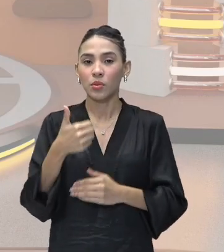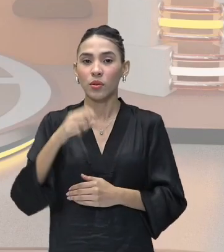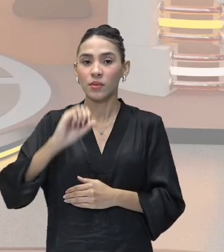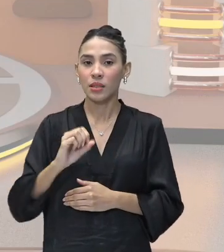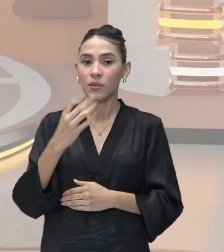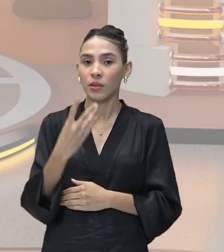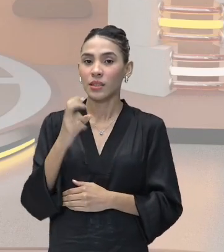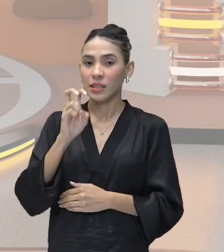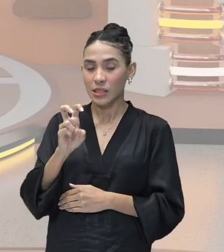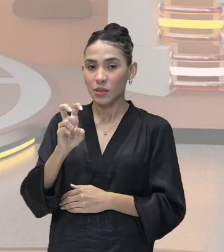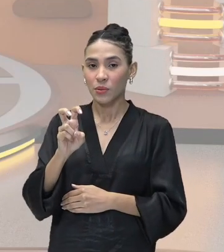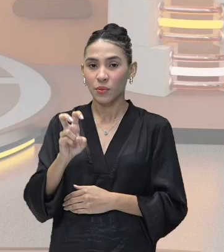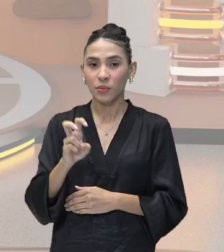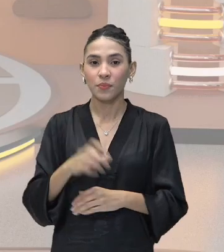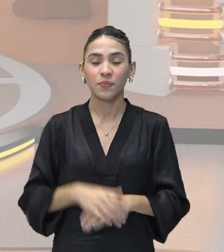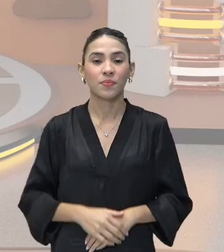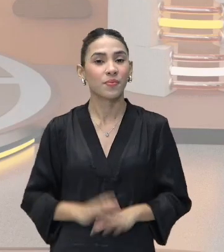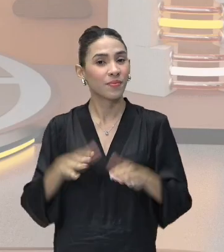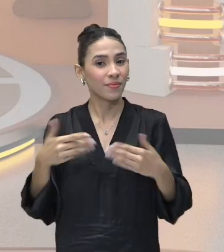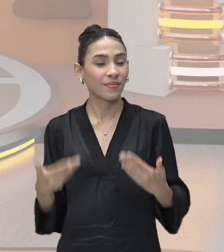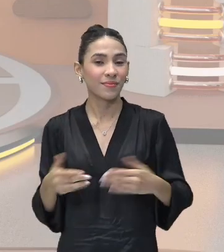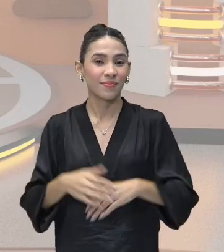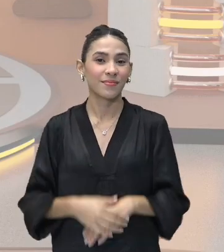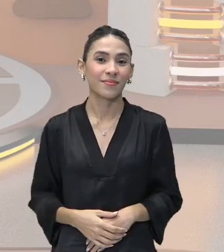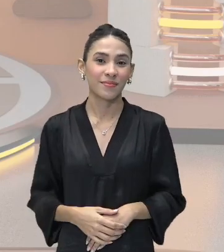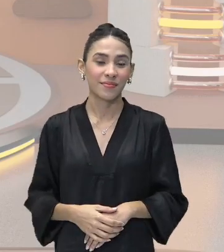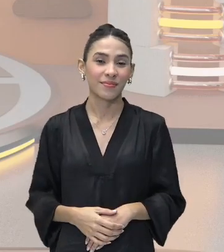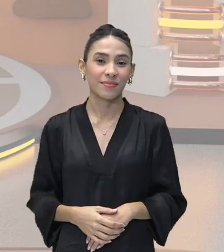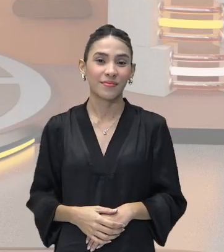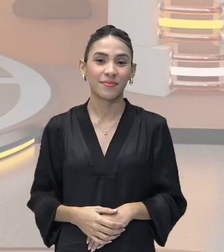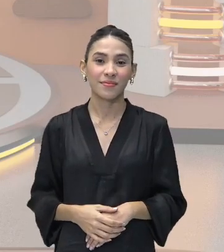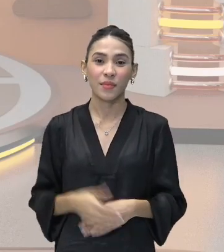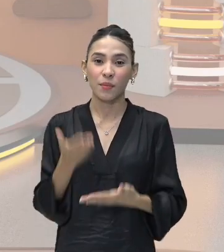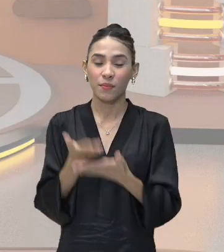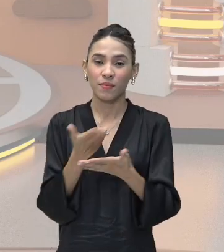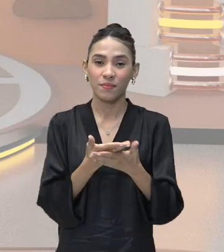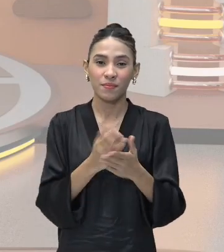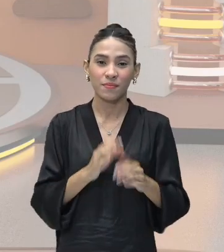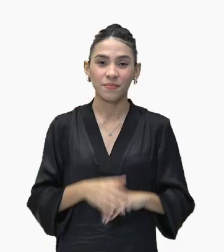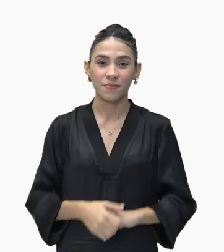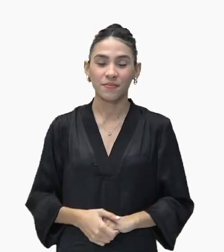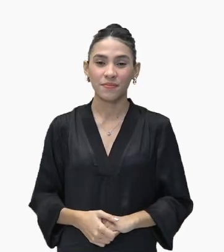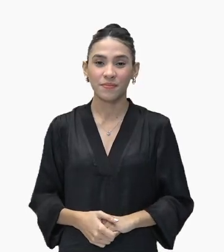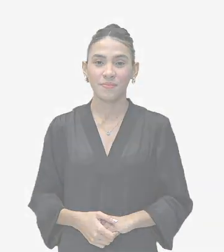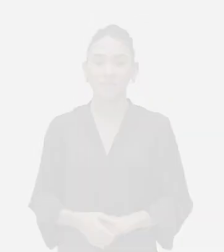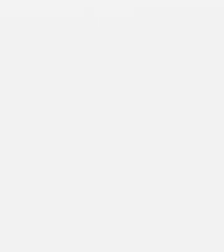Vargas, ok? Então, meus queridos, essa foi a nossa aula de hoje.